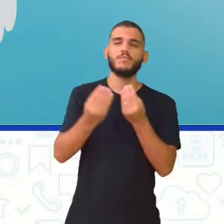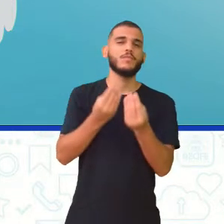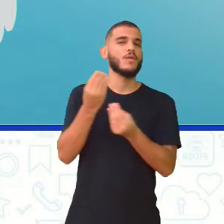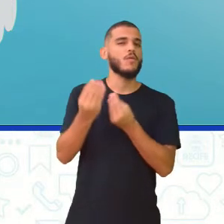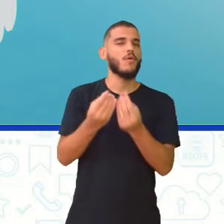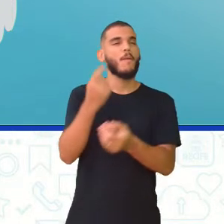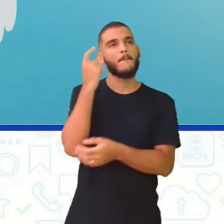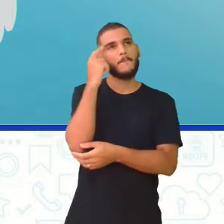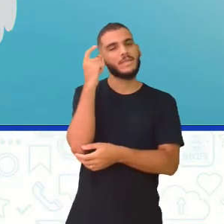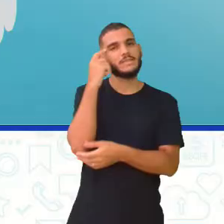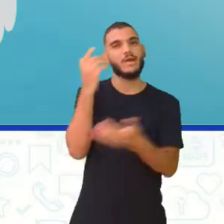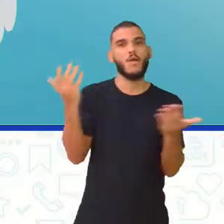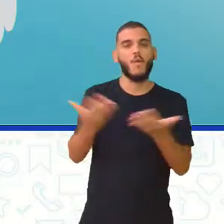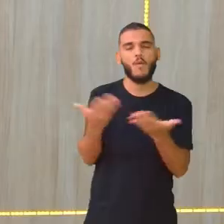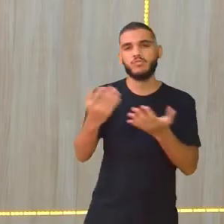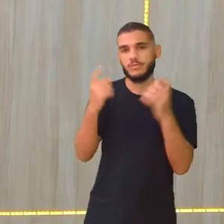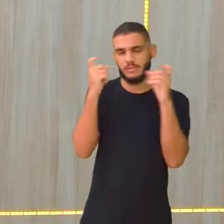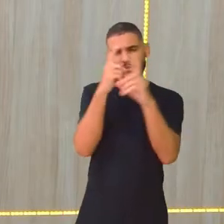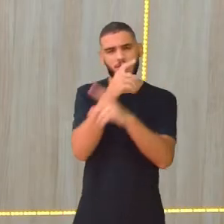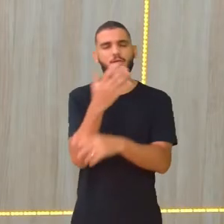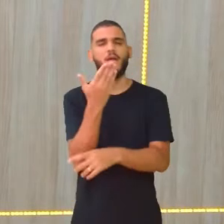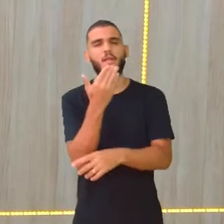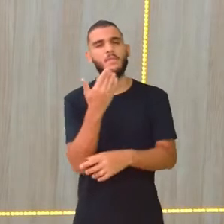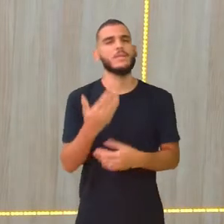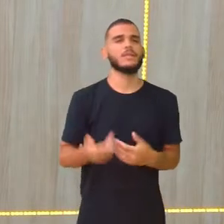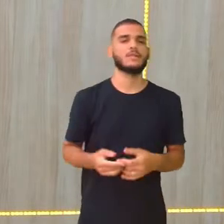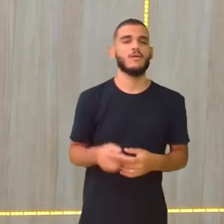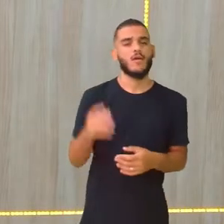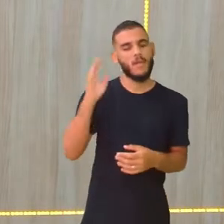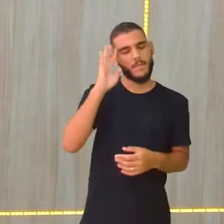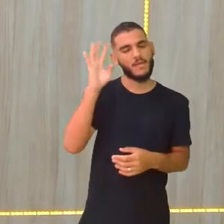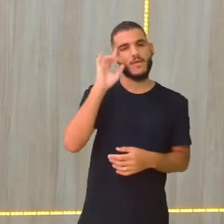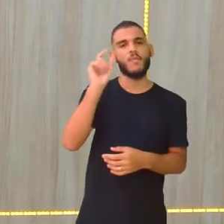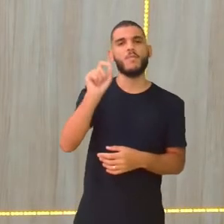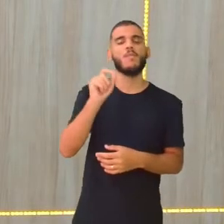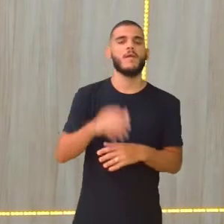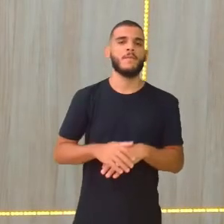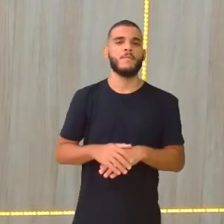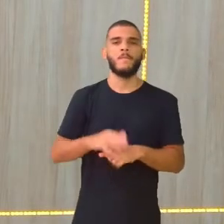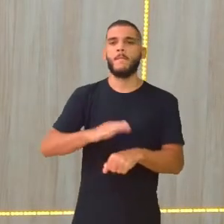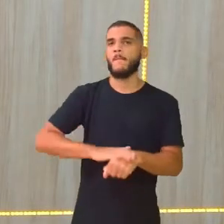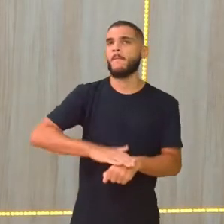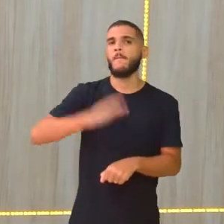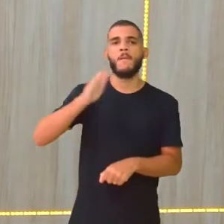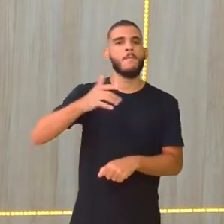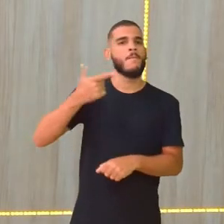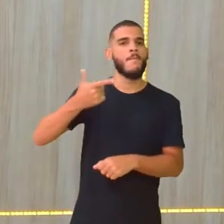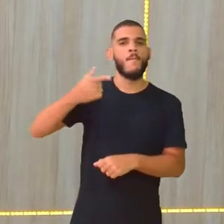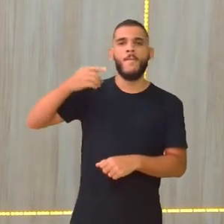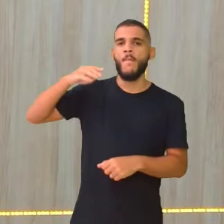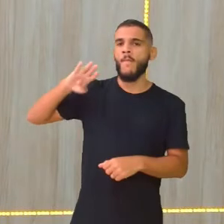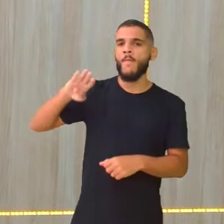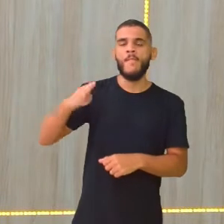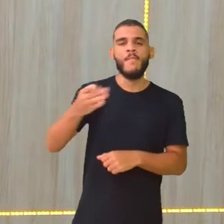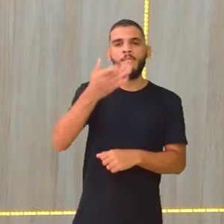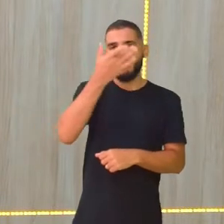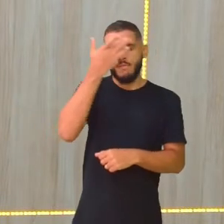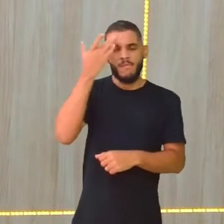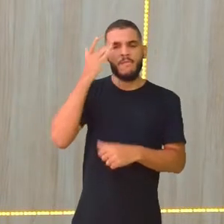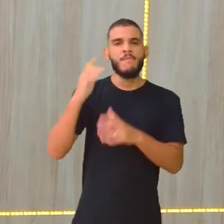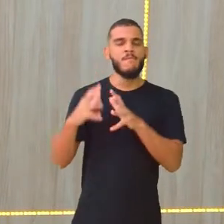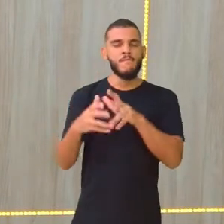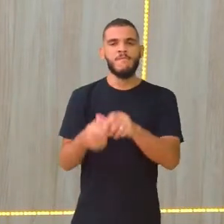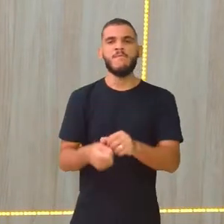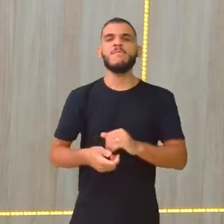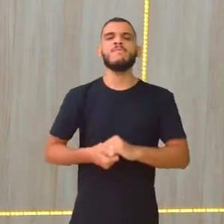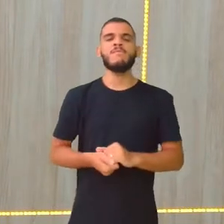está difícil a alimentação hoje, né? Imagine a questão aí do que eu estou trazendo para vocês em relação a esses dados. É